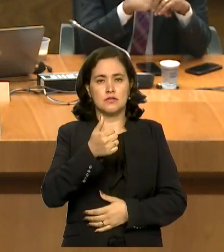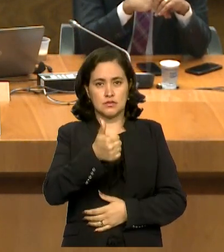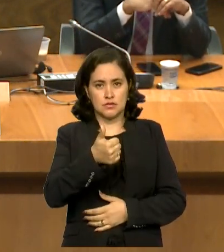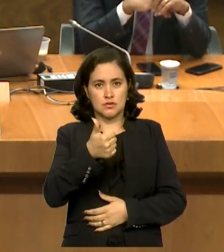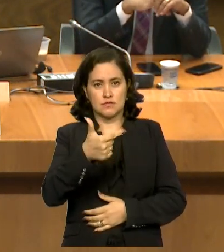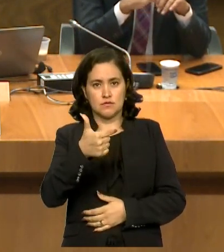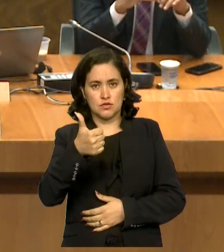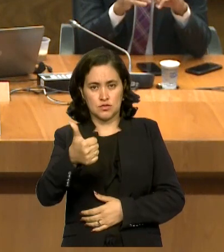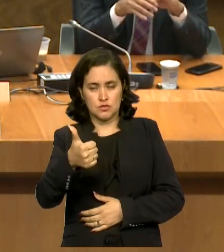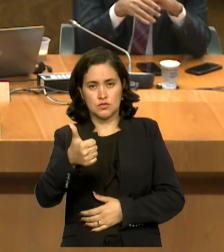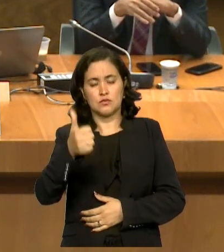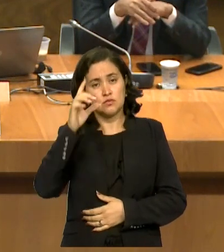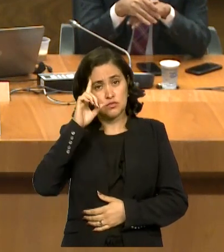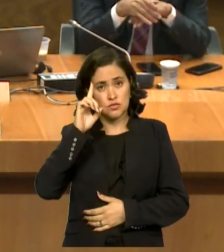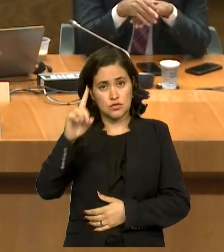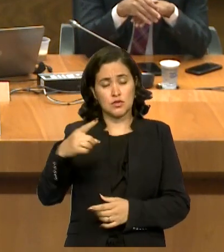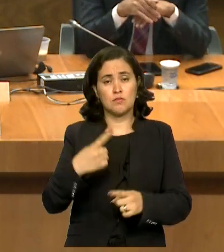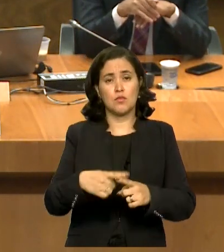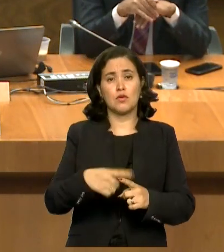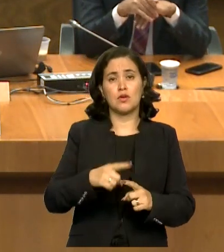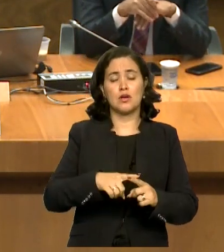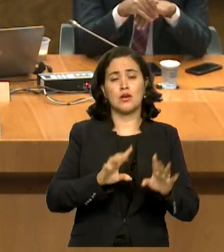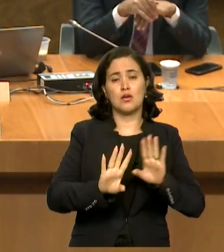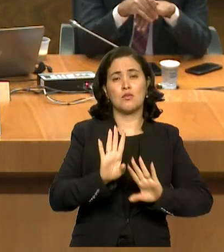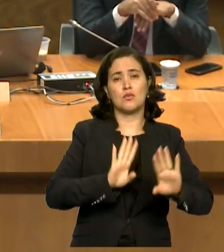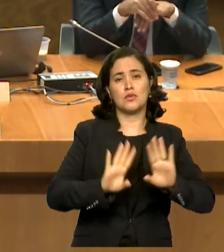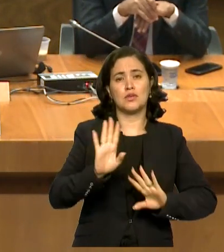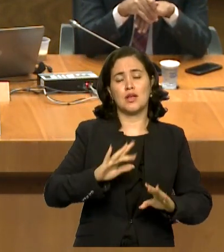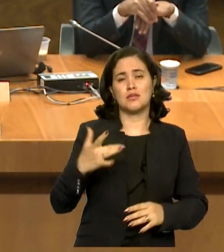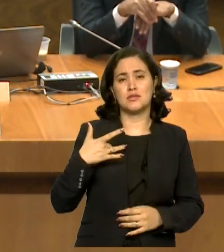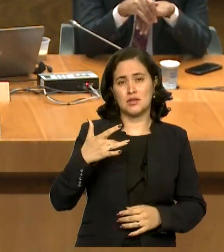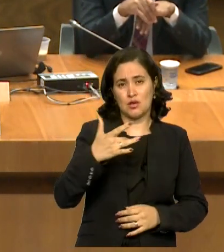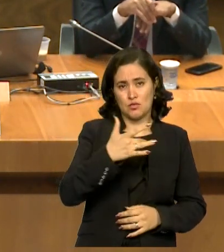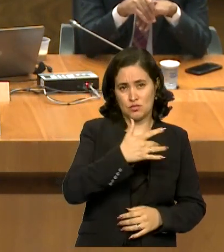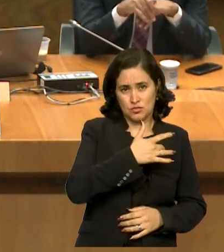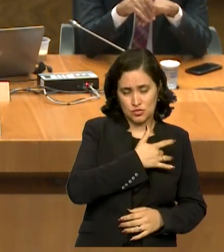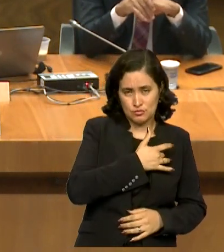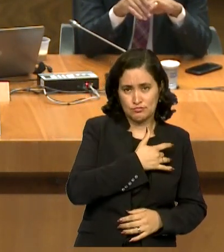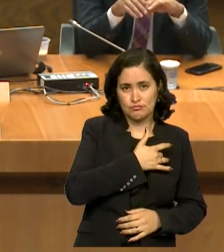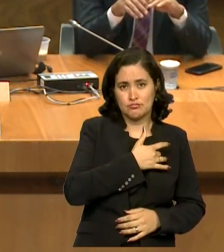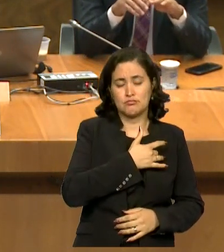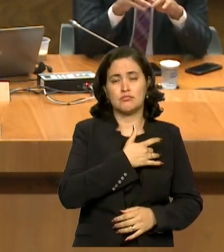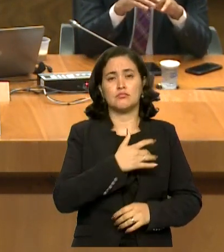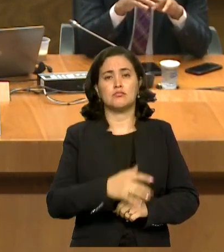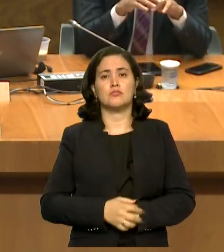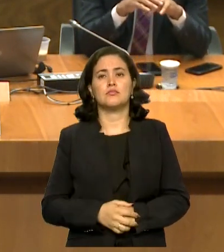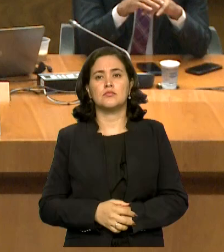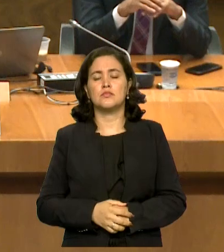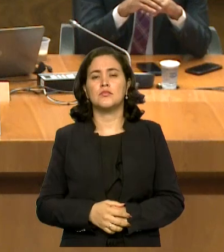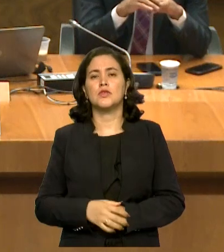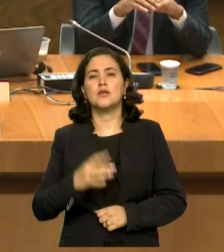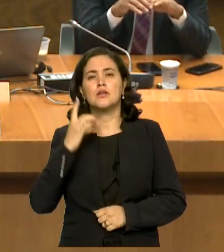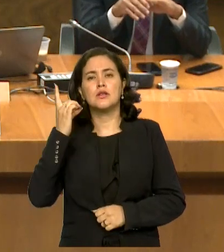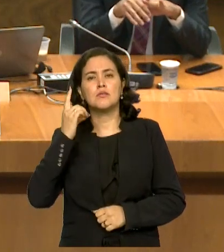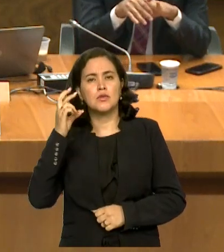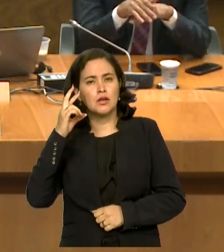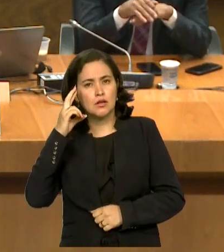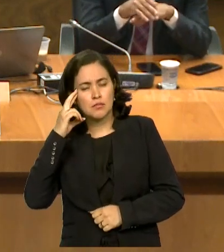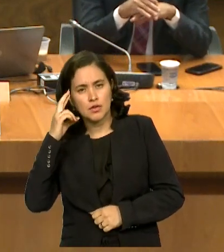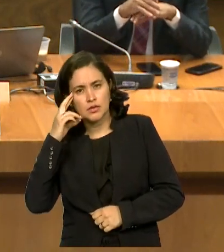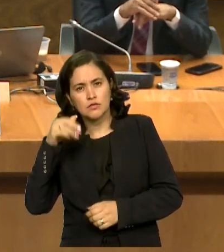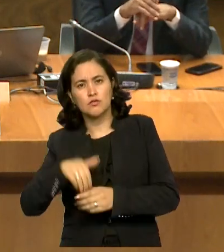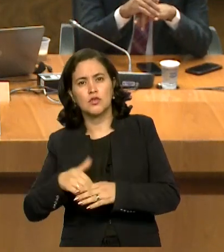secretário, deputado Roberto? Como vota o deputado Rodrigo? De acordo, senhor presidente. Desejando ao deputado Eric